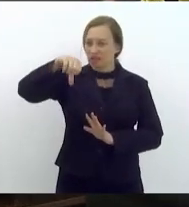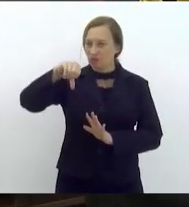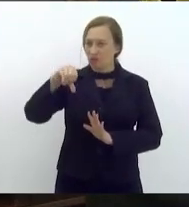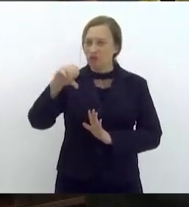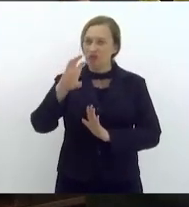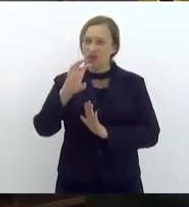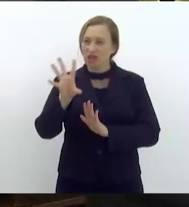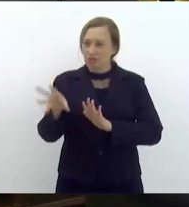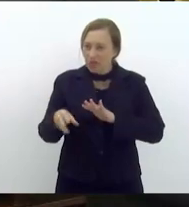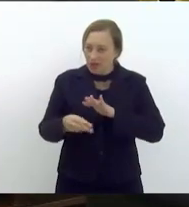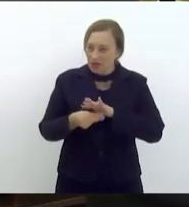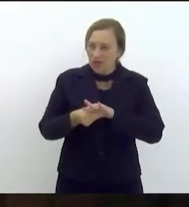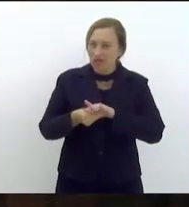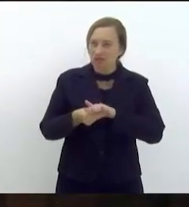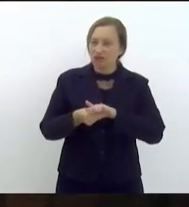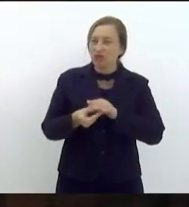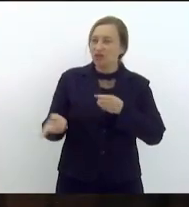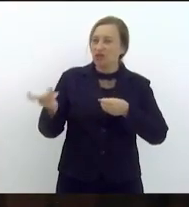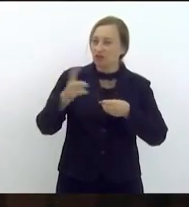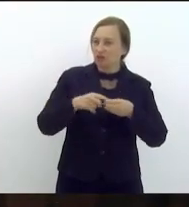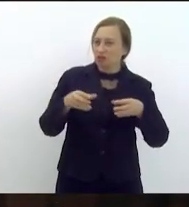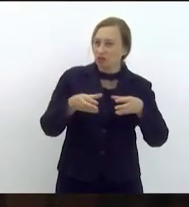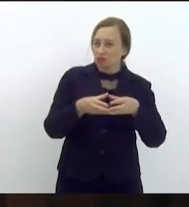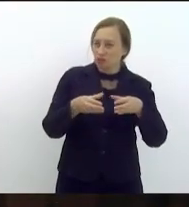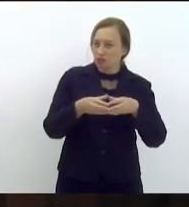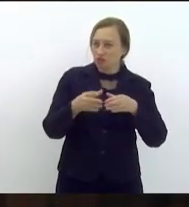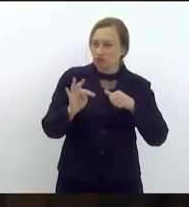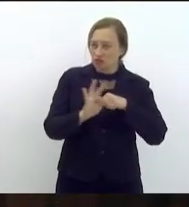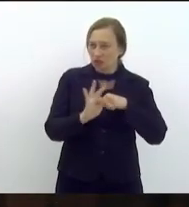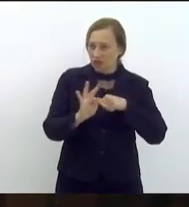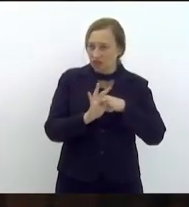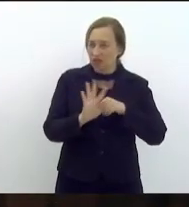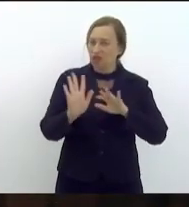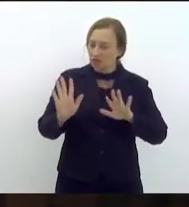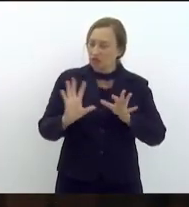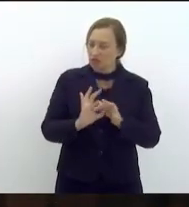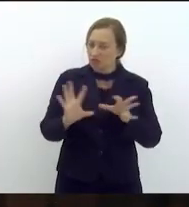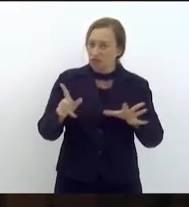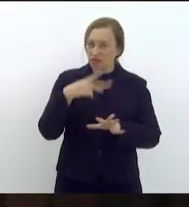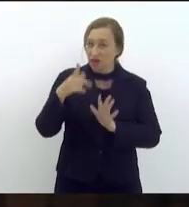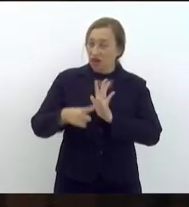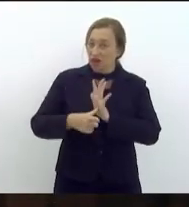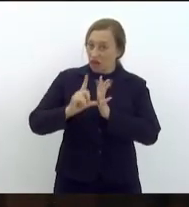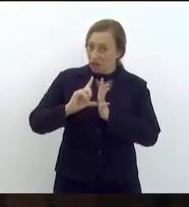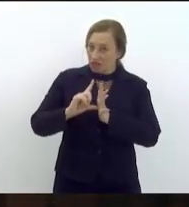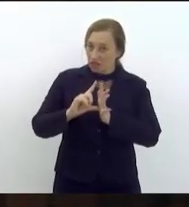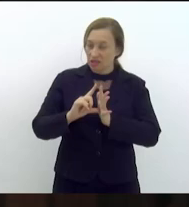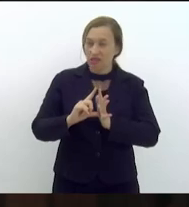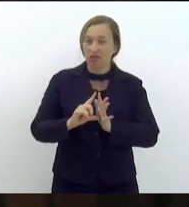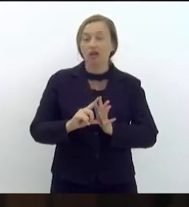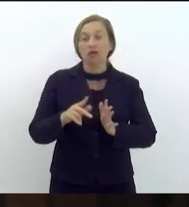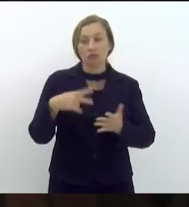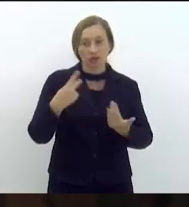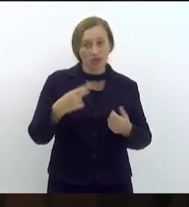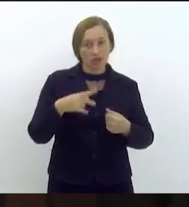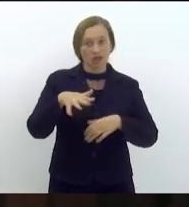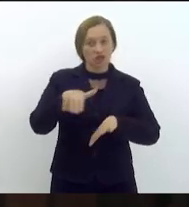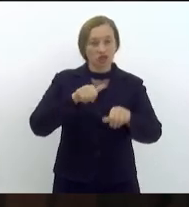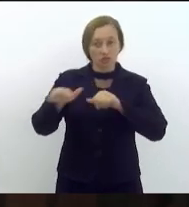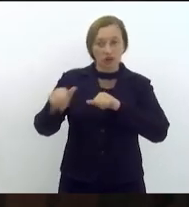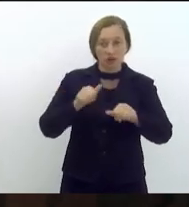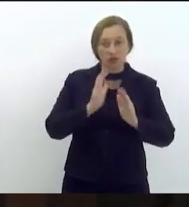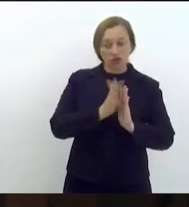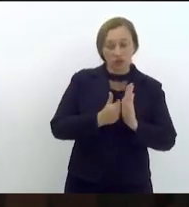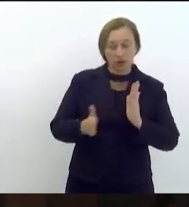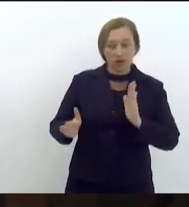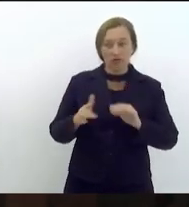emendas e retorna as comissões já vou dar a palavra antes porém eu preciso chamar a presença chama